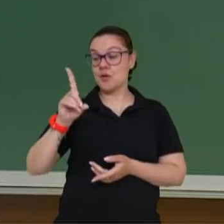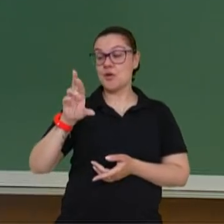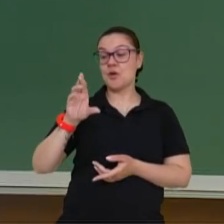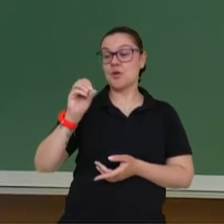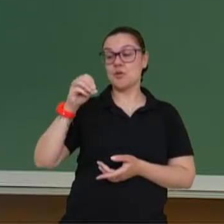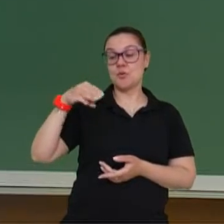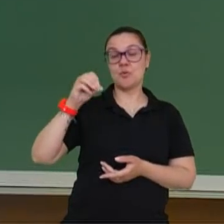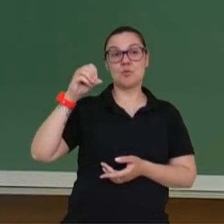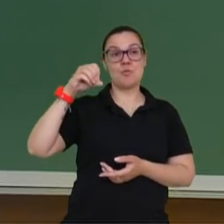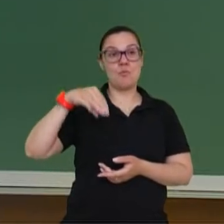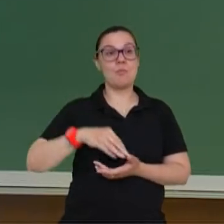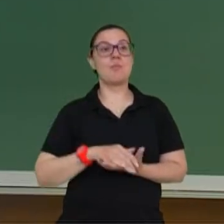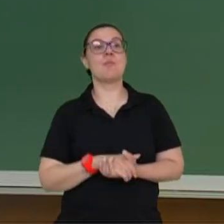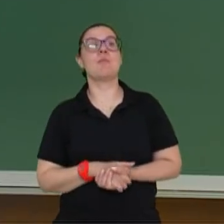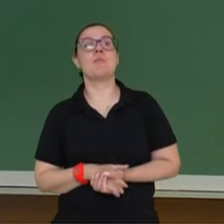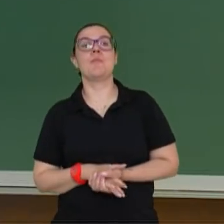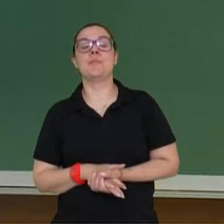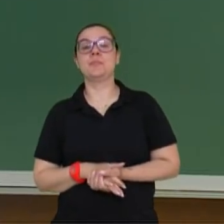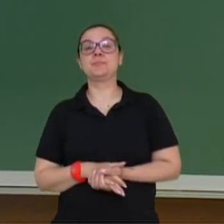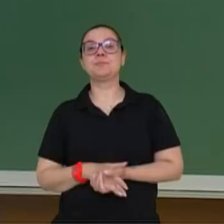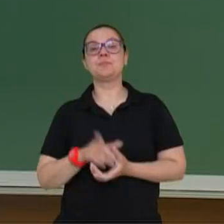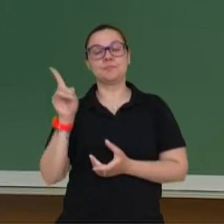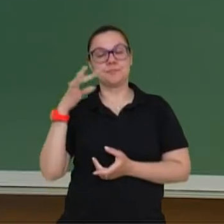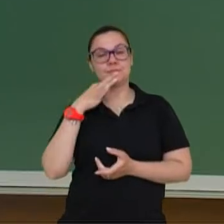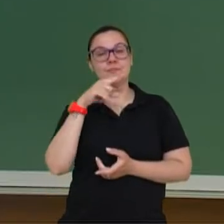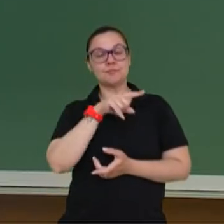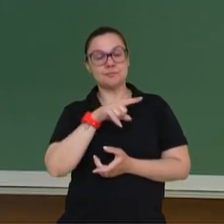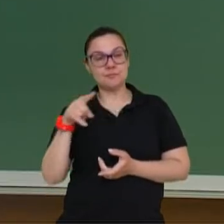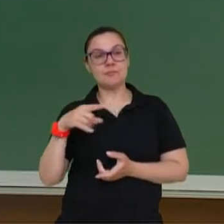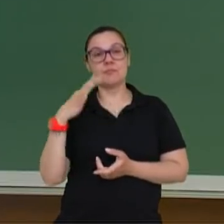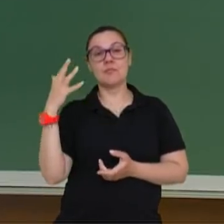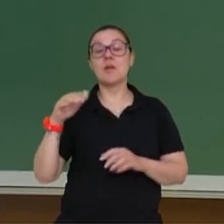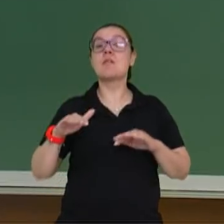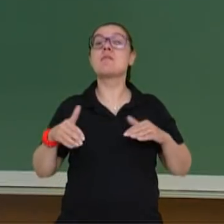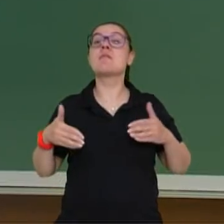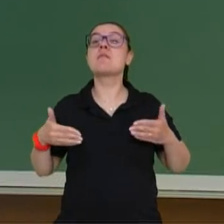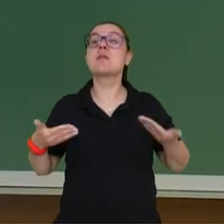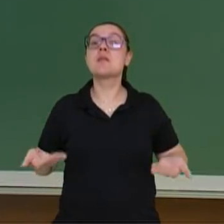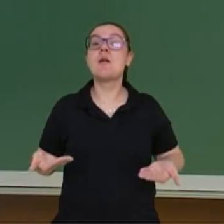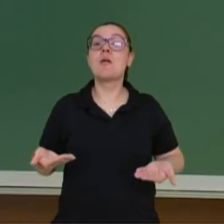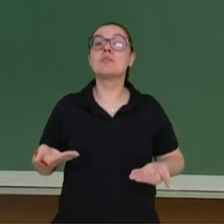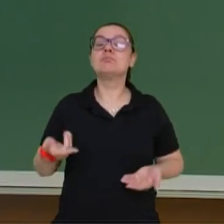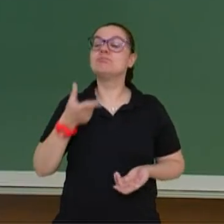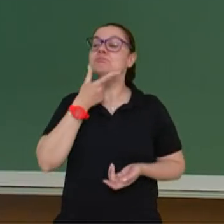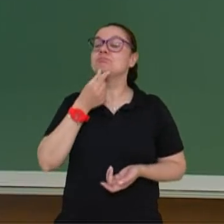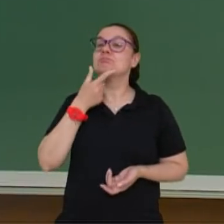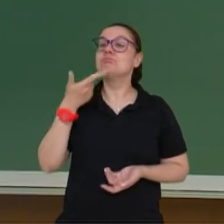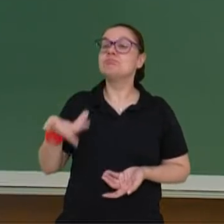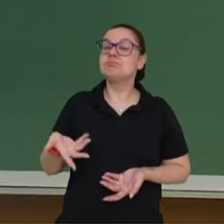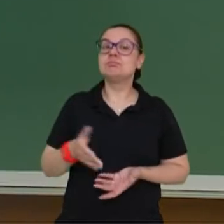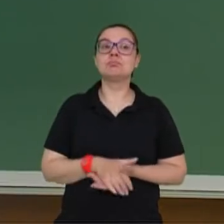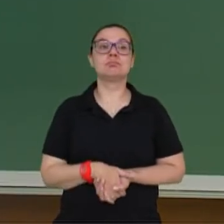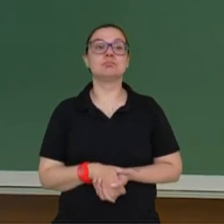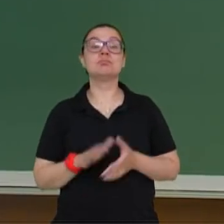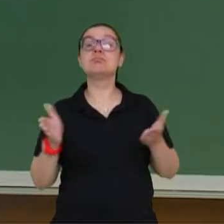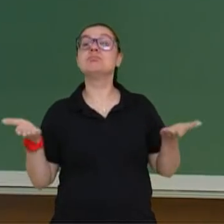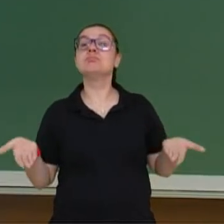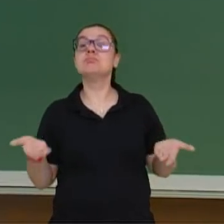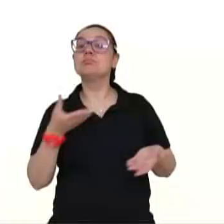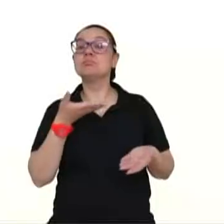que vocês conhecem e que o título é E agora? E agora, José? E agora,